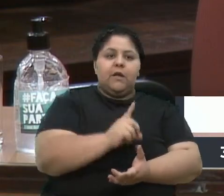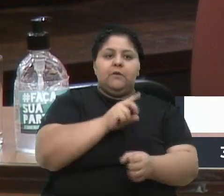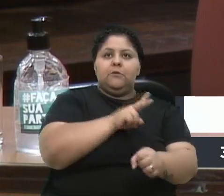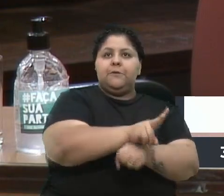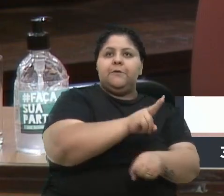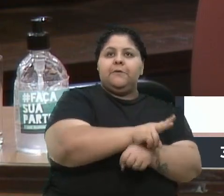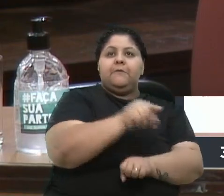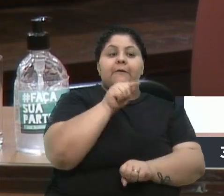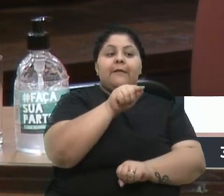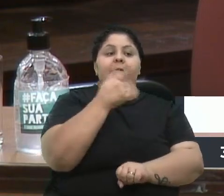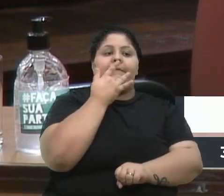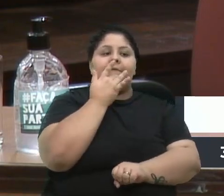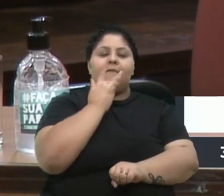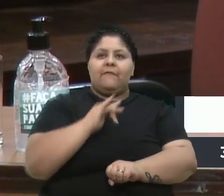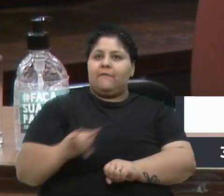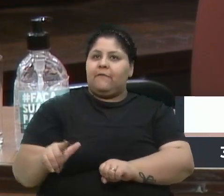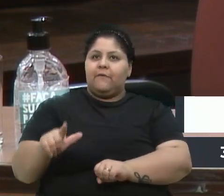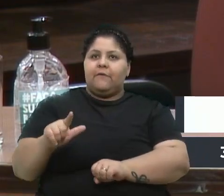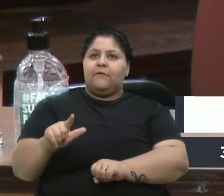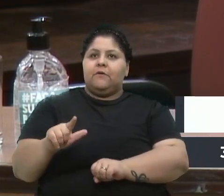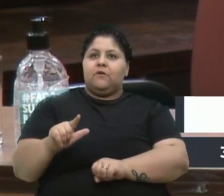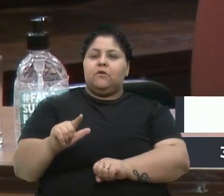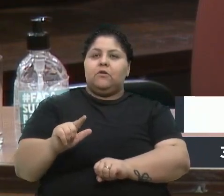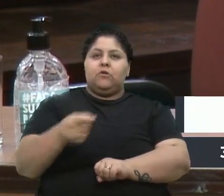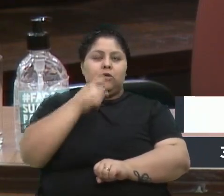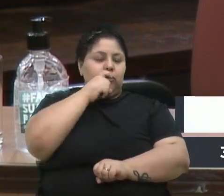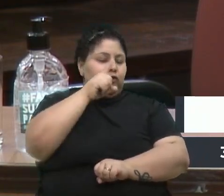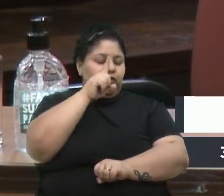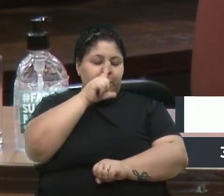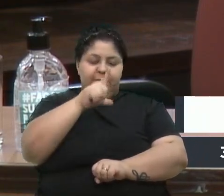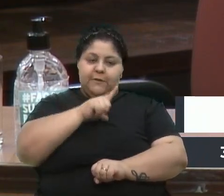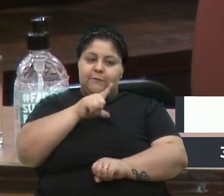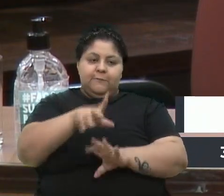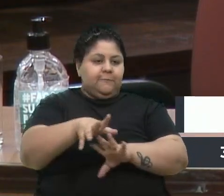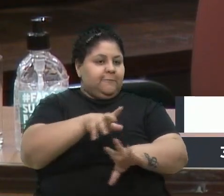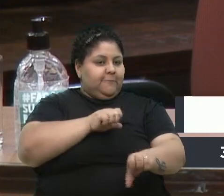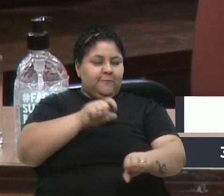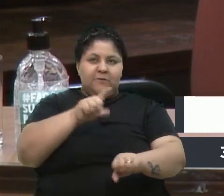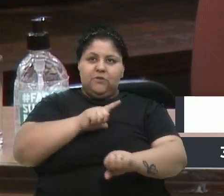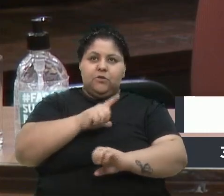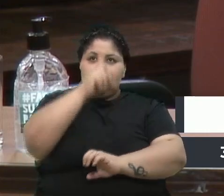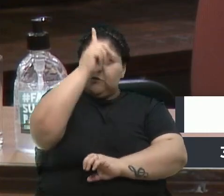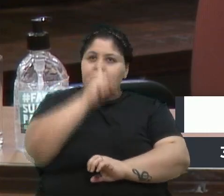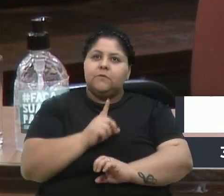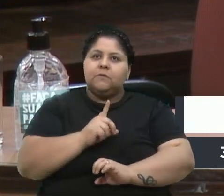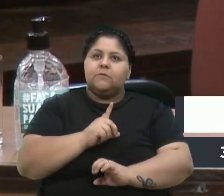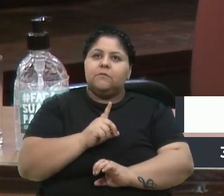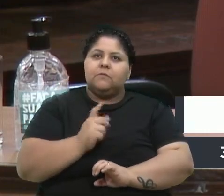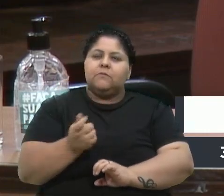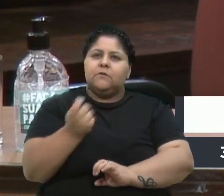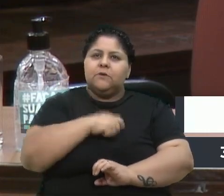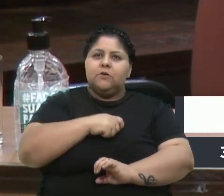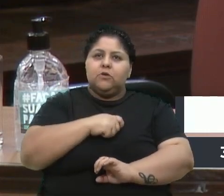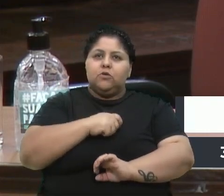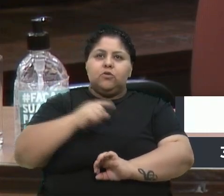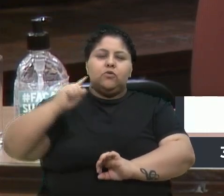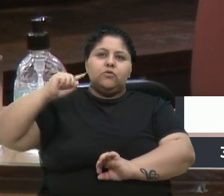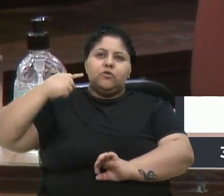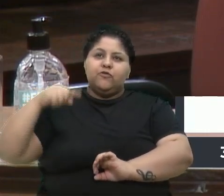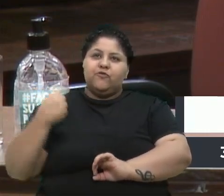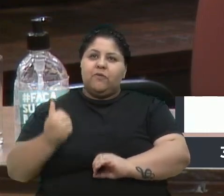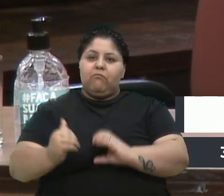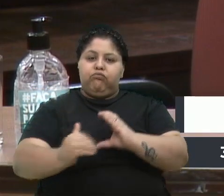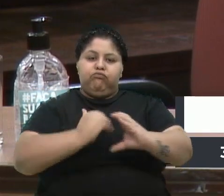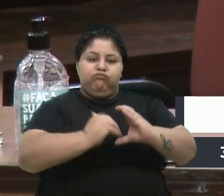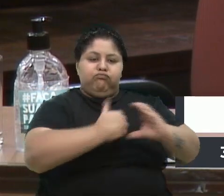aquelas crianças que não têm informação, que os pais não têm informação, que não têm direito a pagar, tem advogados, estão ganhando rios de dinheiro.